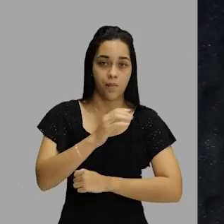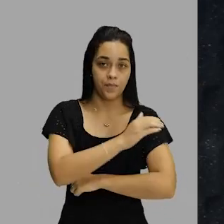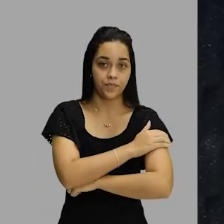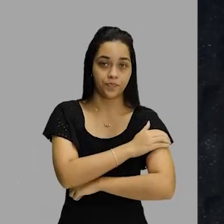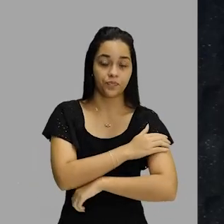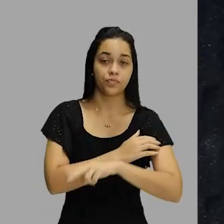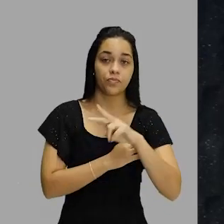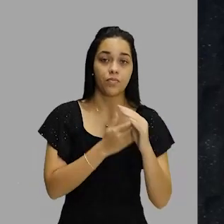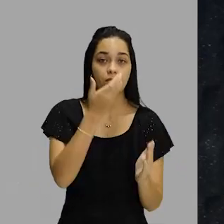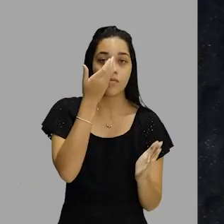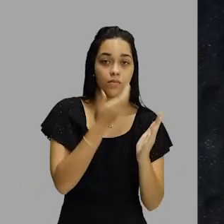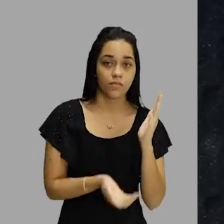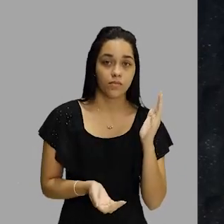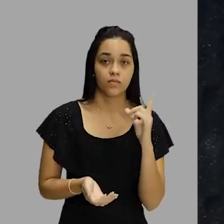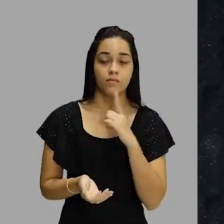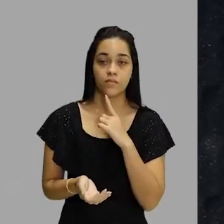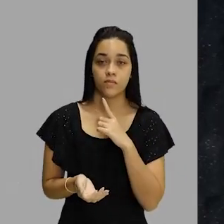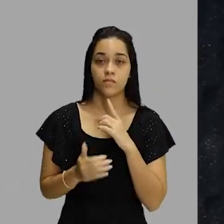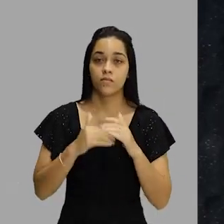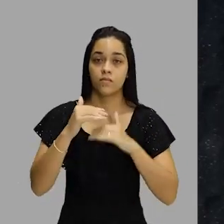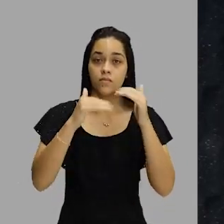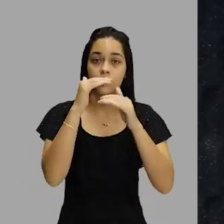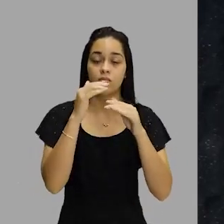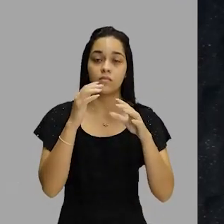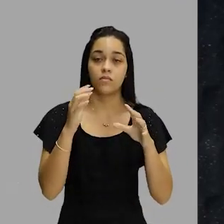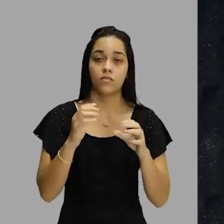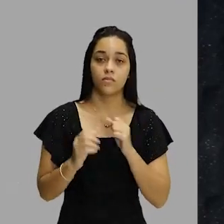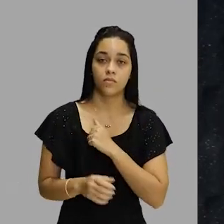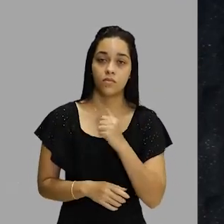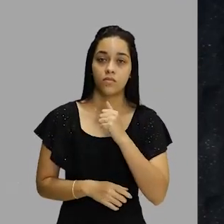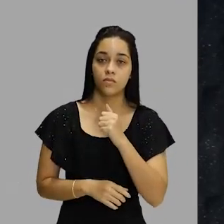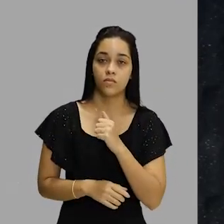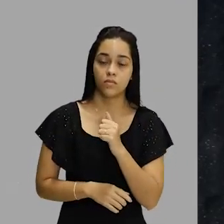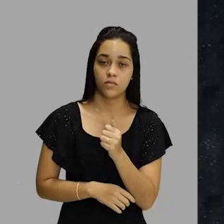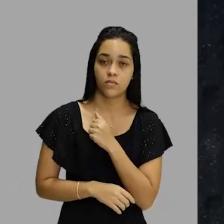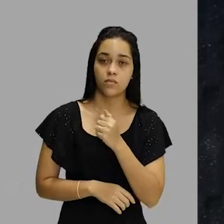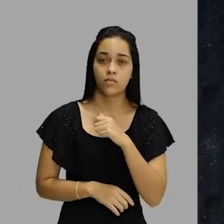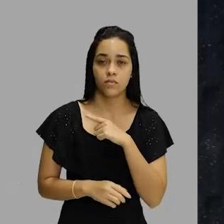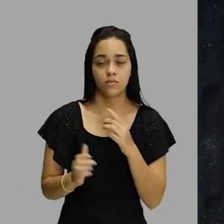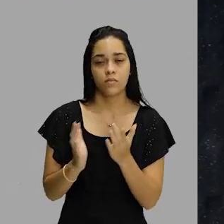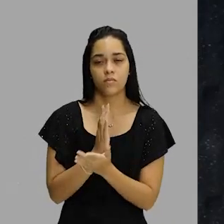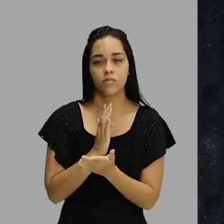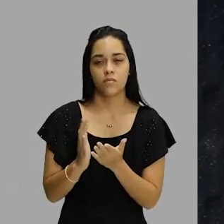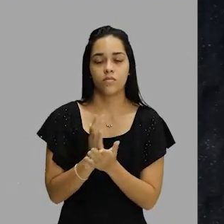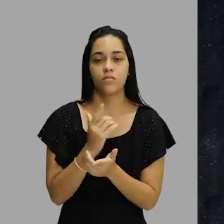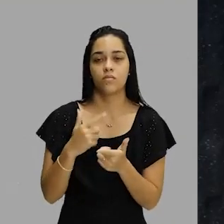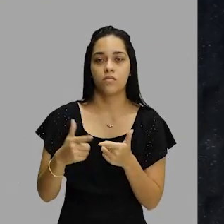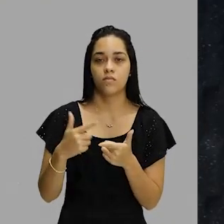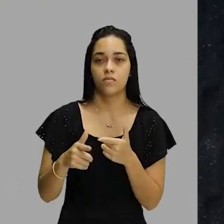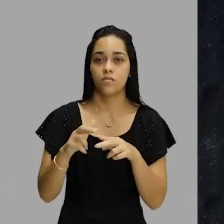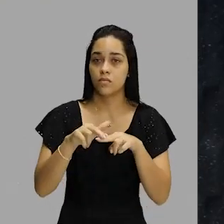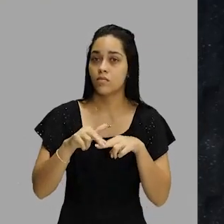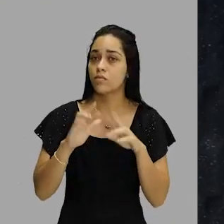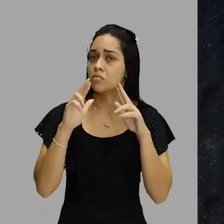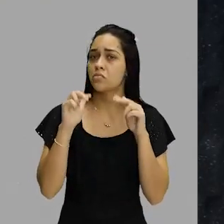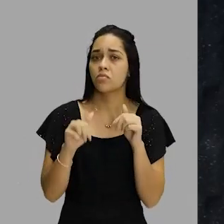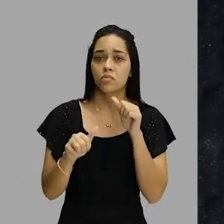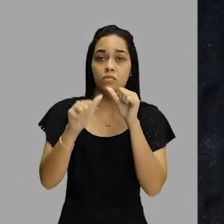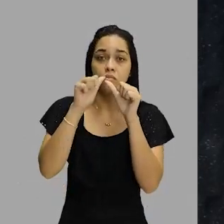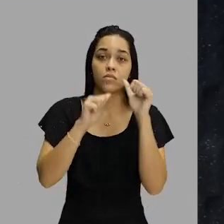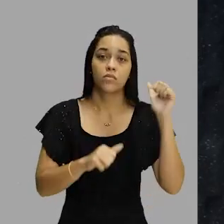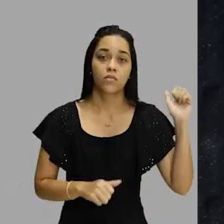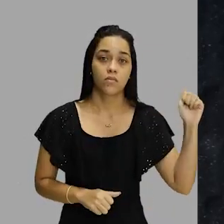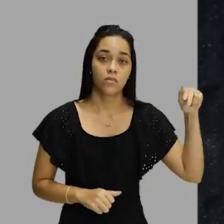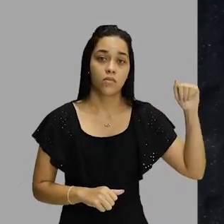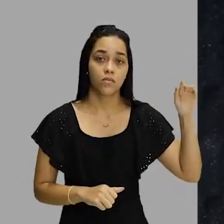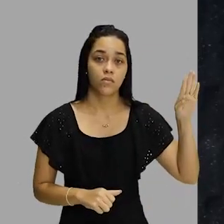força durante o processo de contração. Aí o cara pode ter ali alguns problemas, né? Por isso, nunca tome anabolizante, porque